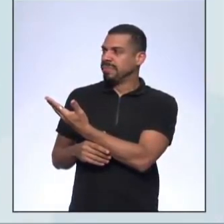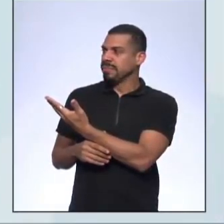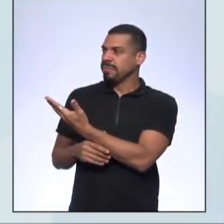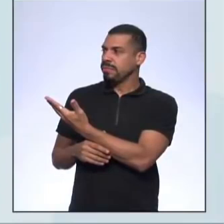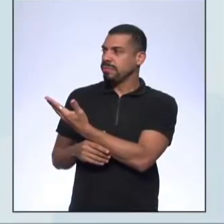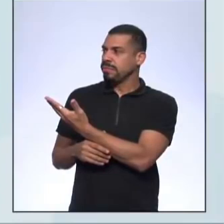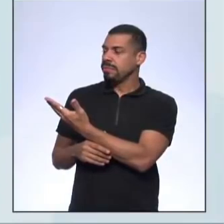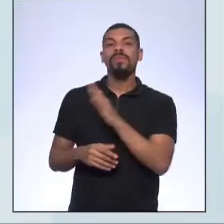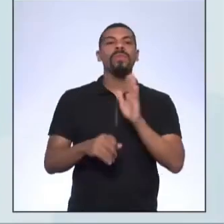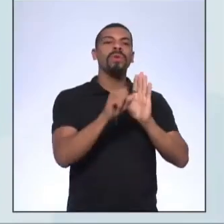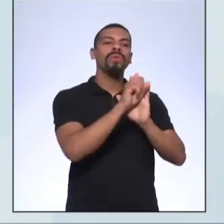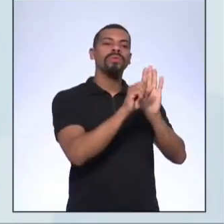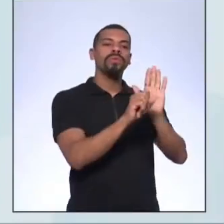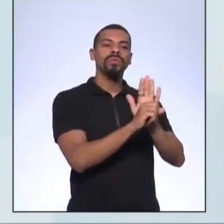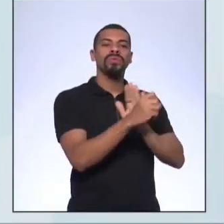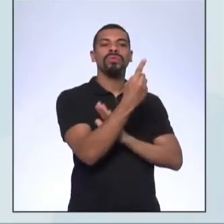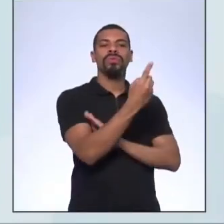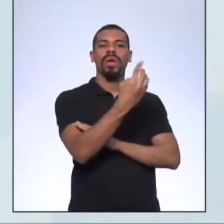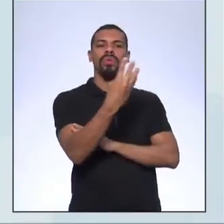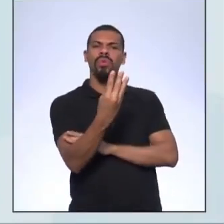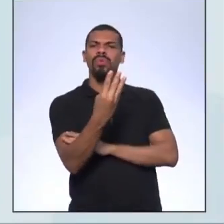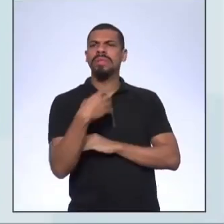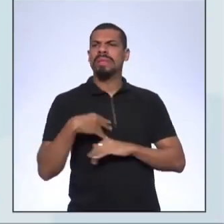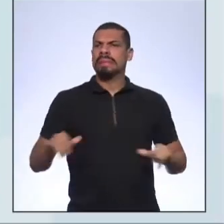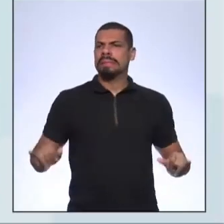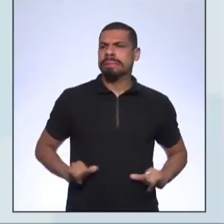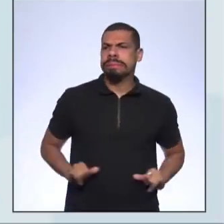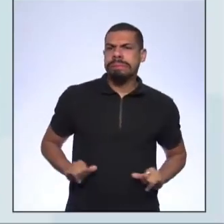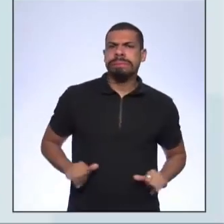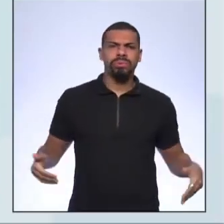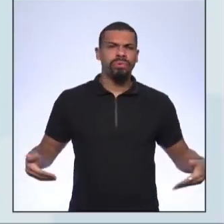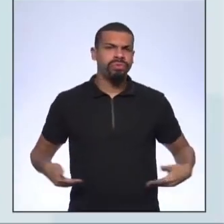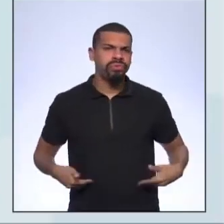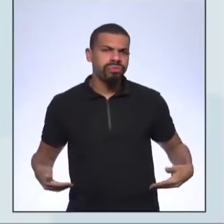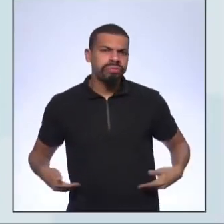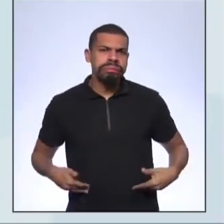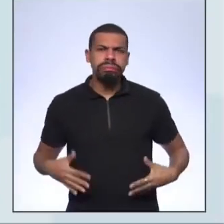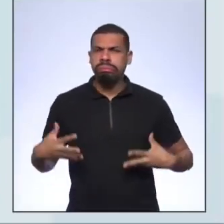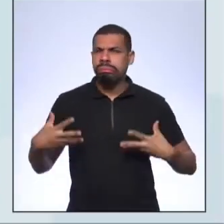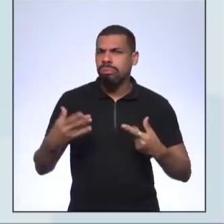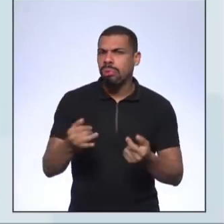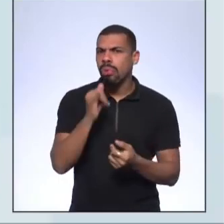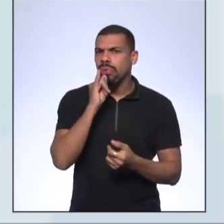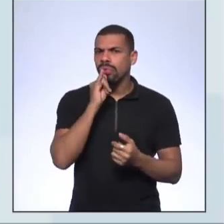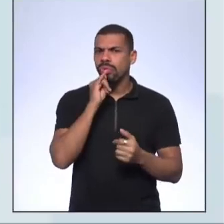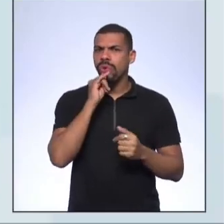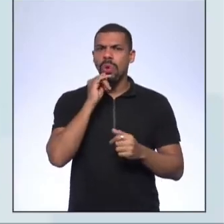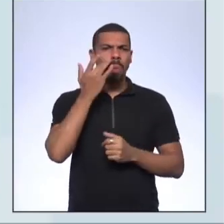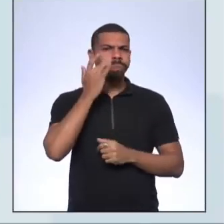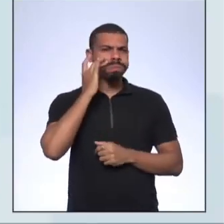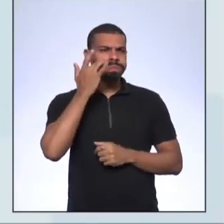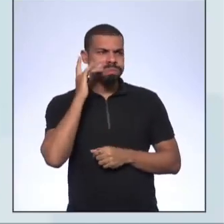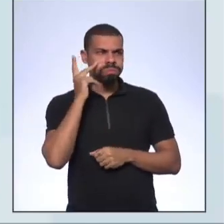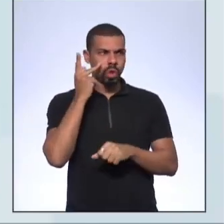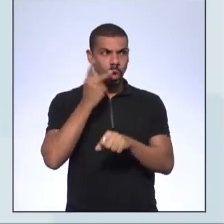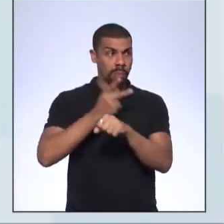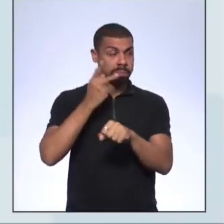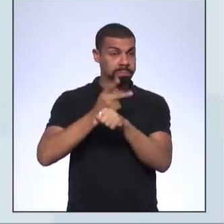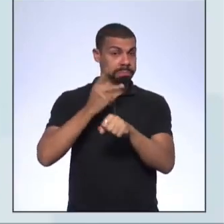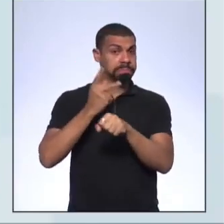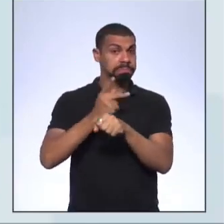fome, doenças, né? Esgotamento de minas e metais preciosos, né? Como o ouro e a prata, inviabilidade